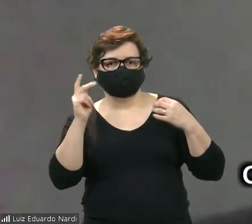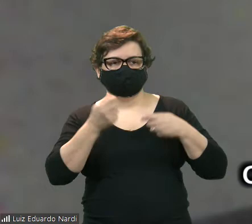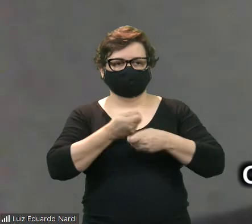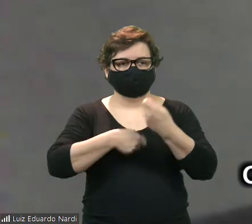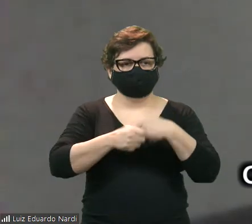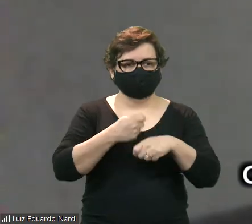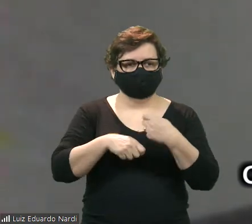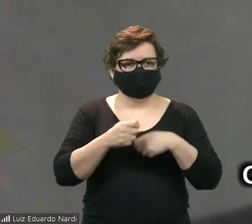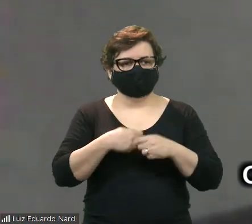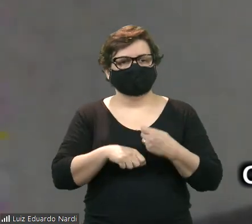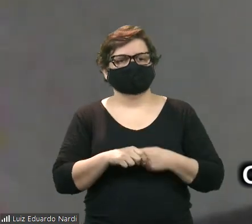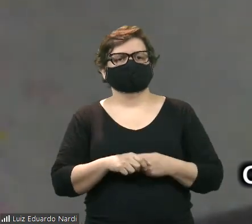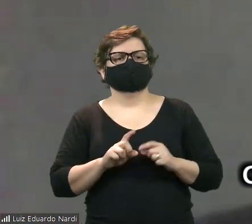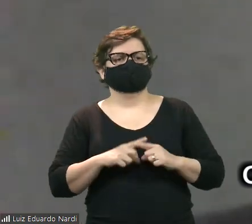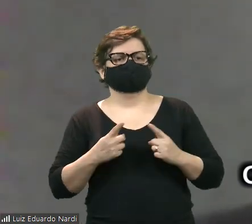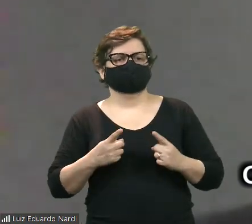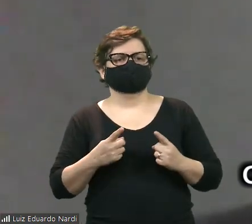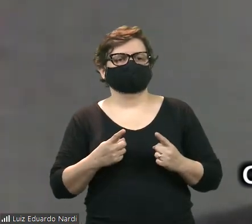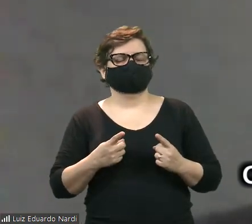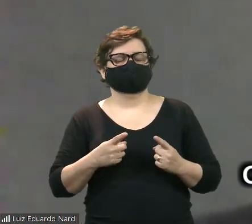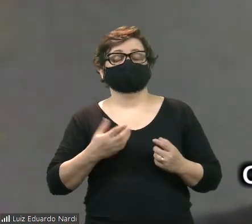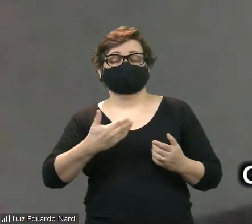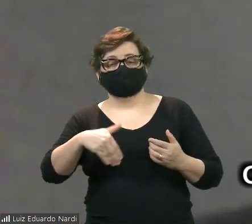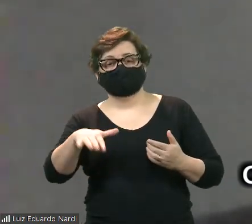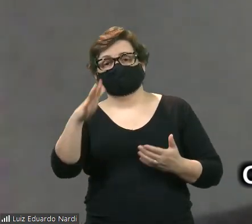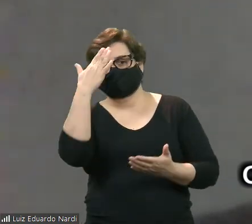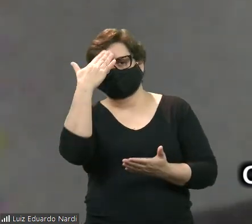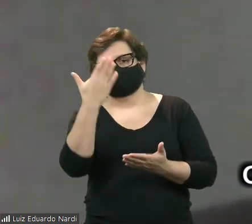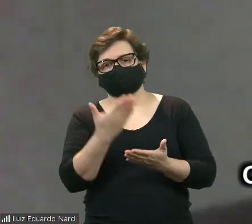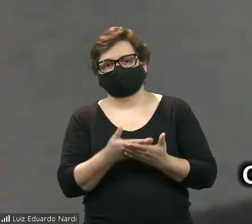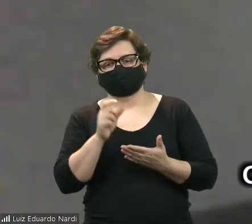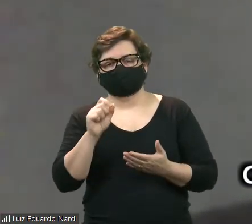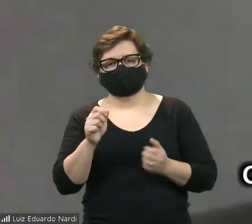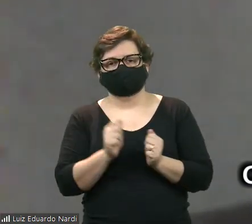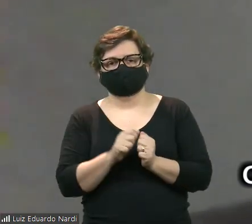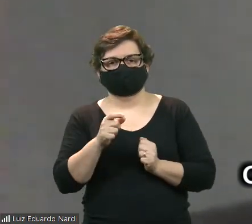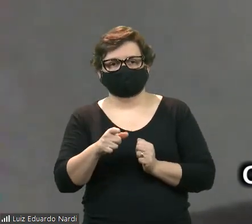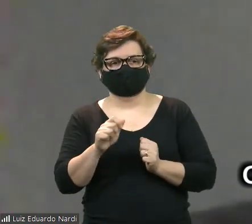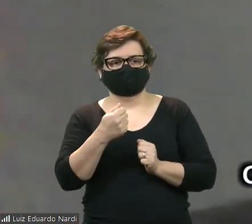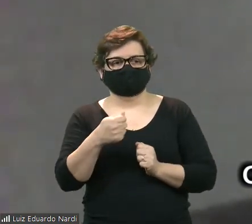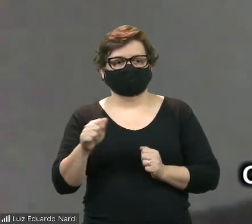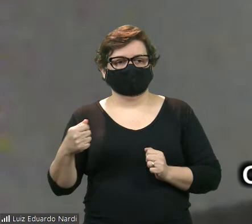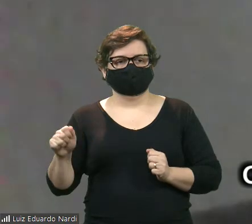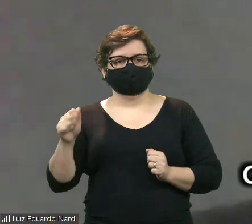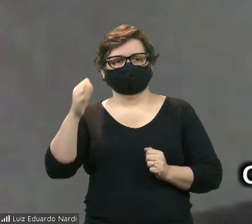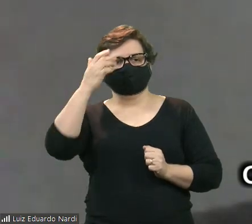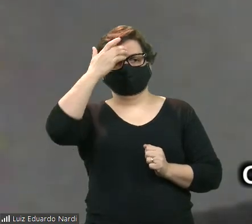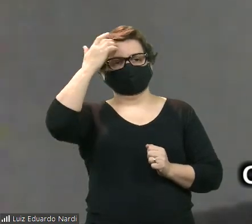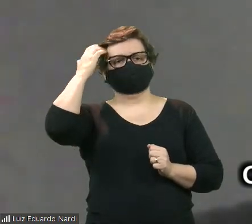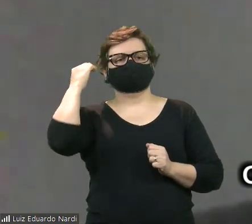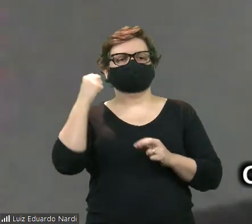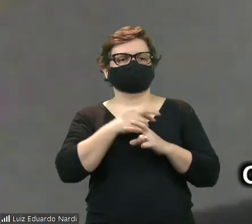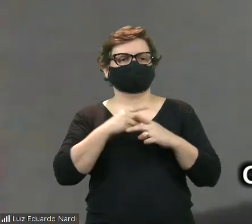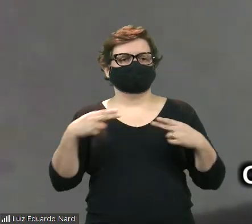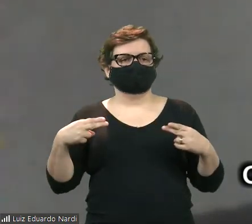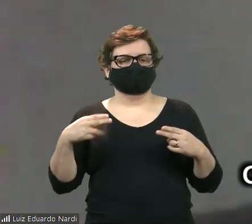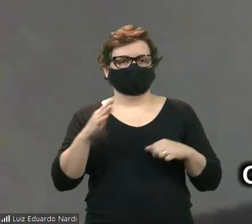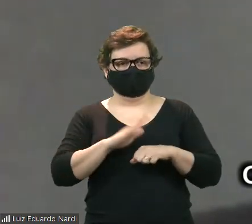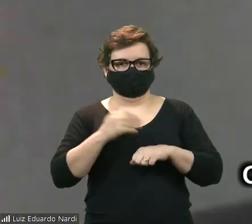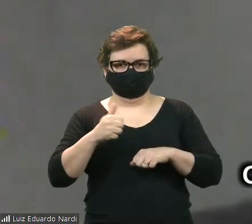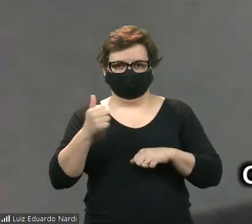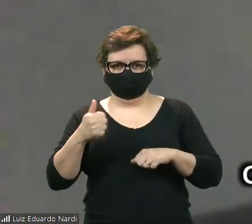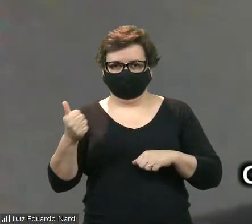turismo, mas vamos acreditar que com esta associação alguma coisa melhore.